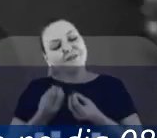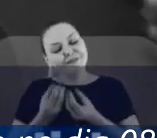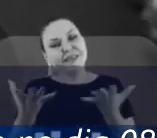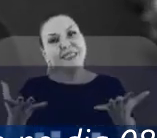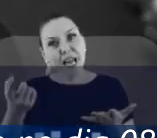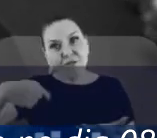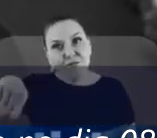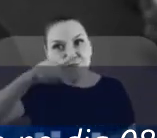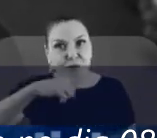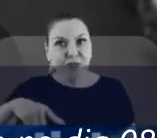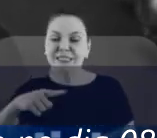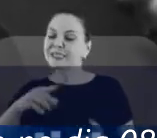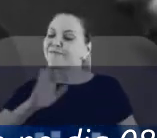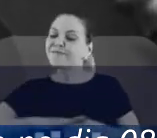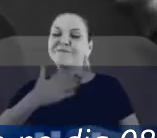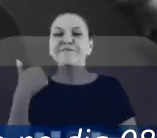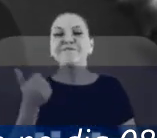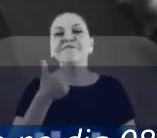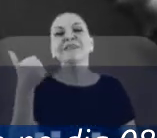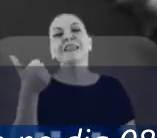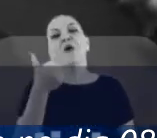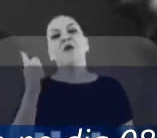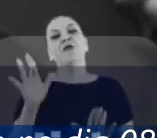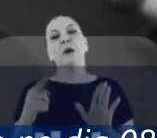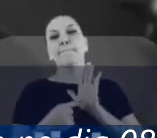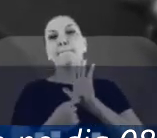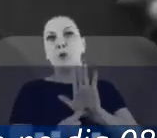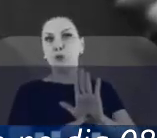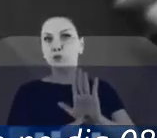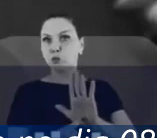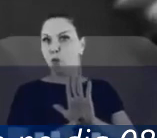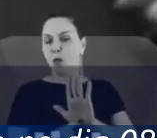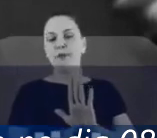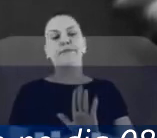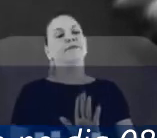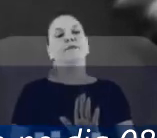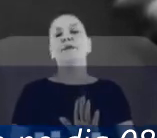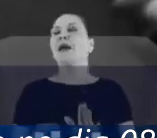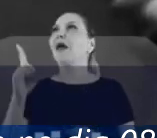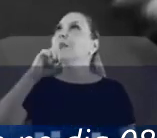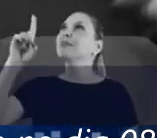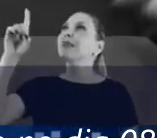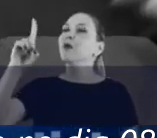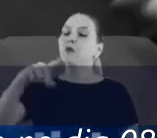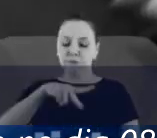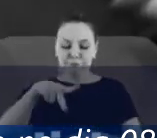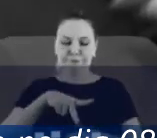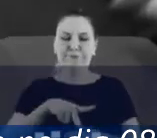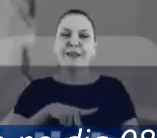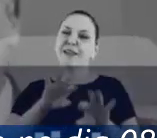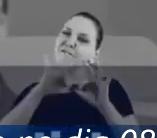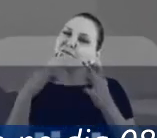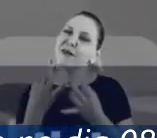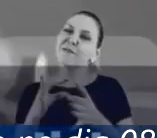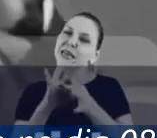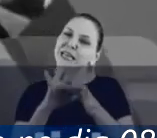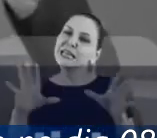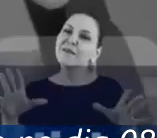segundo qual se deve questionar Quem foi beneficiado por determinado crime